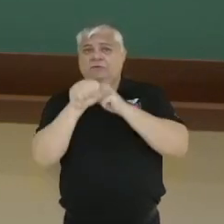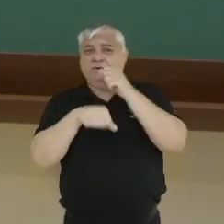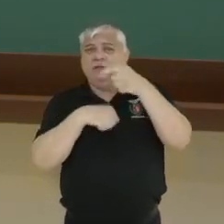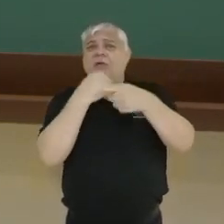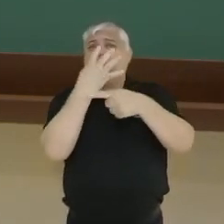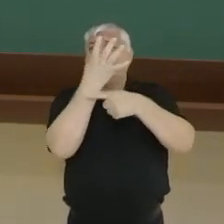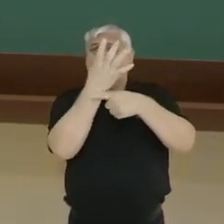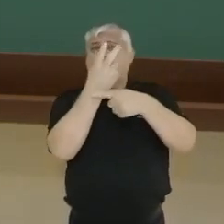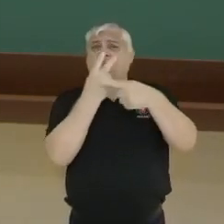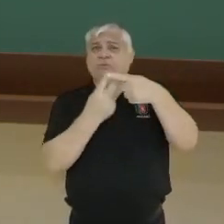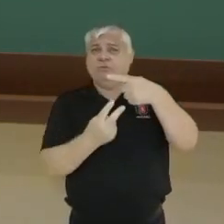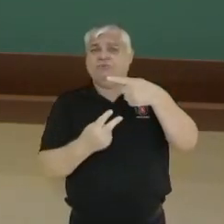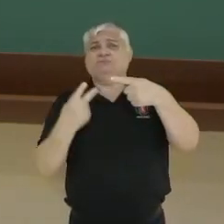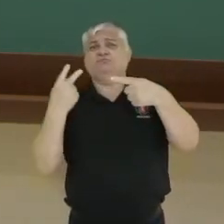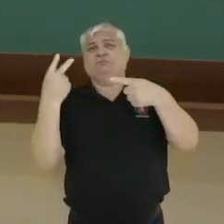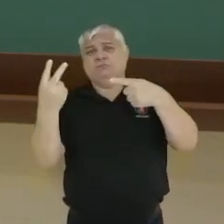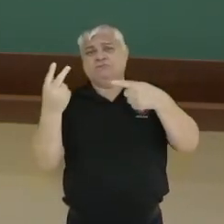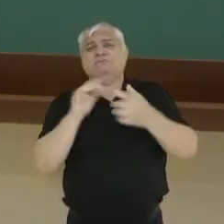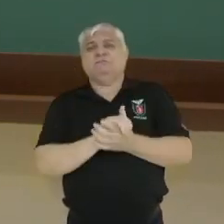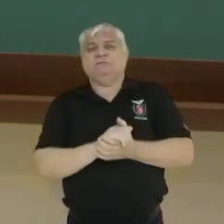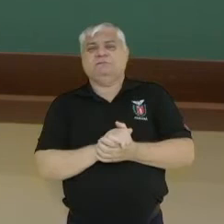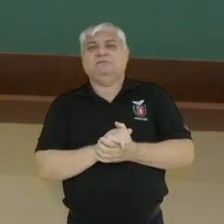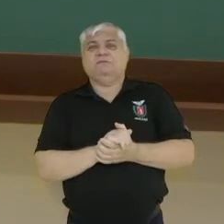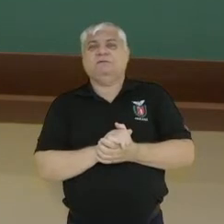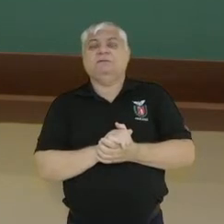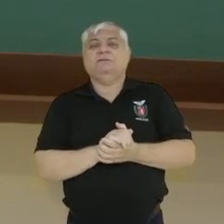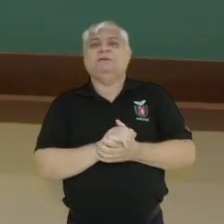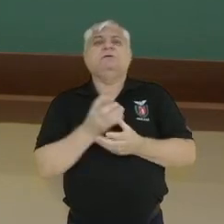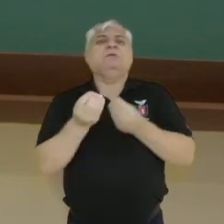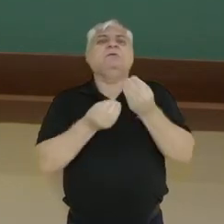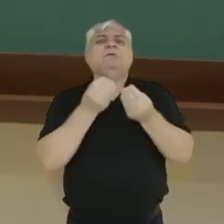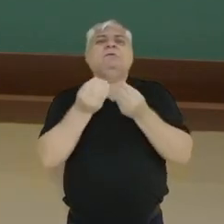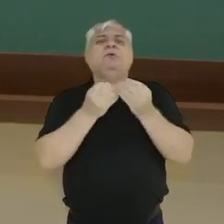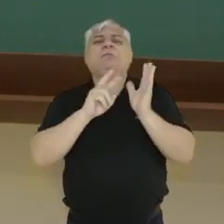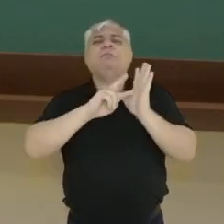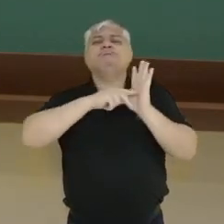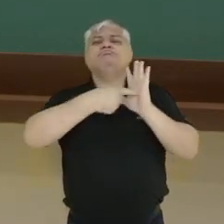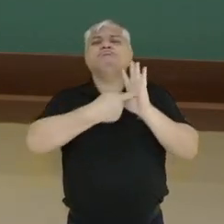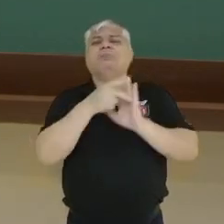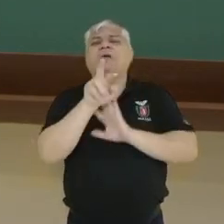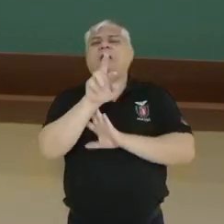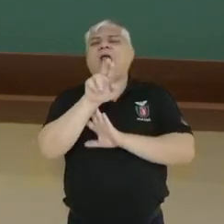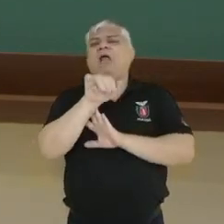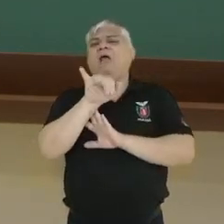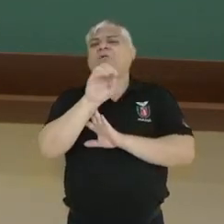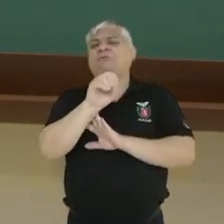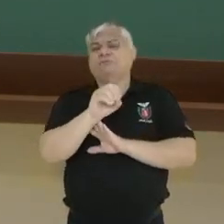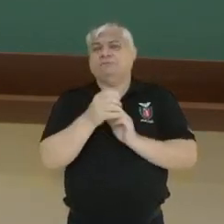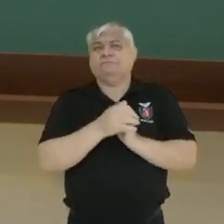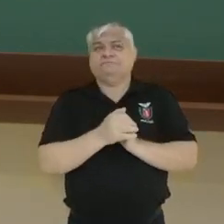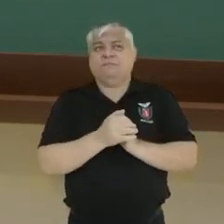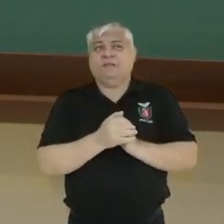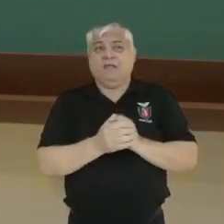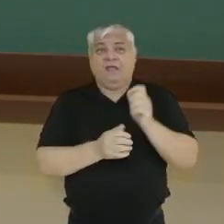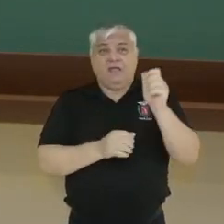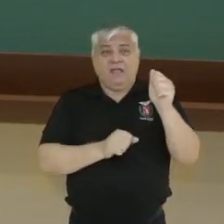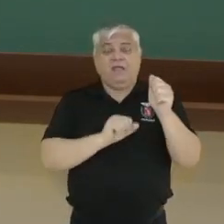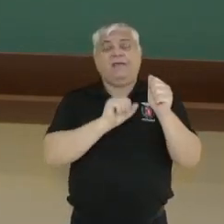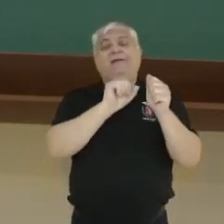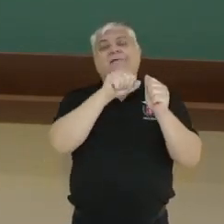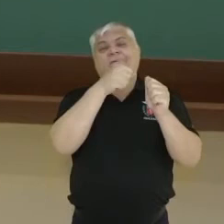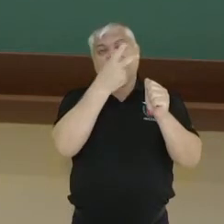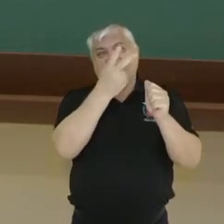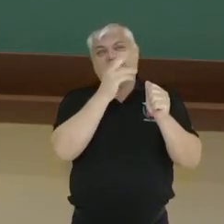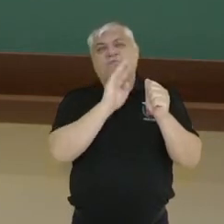continha, o B deu 2. Agora, como é que a gente calcula o raio? Nós sabemos que A ao quadrado mais B ao